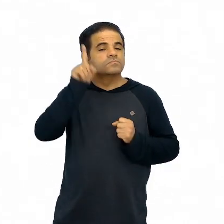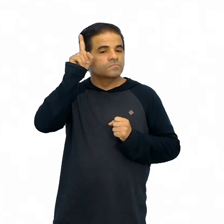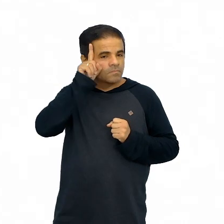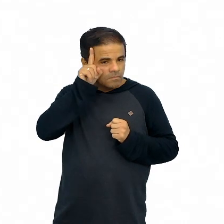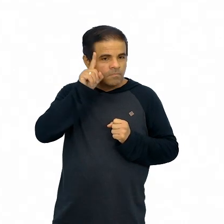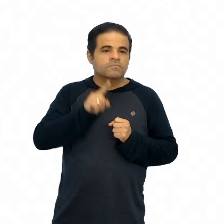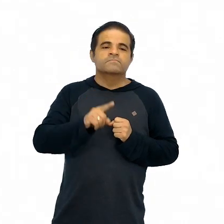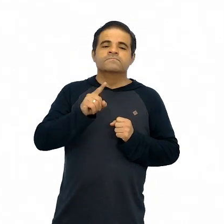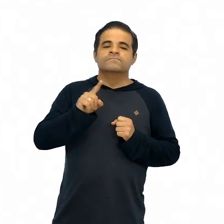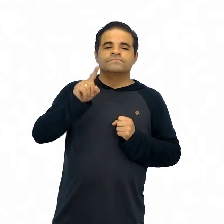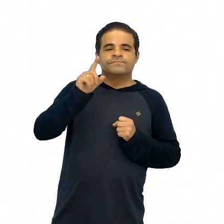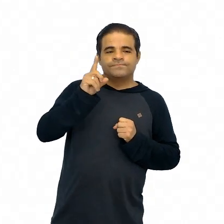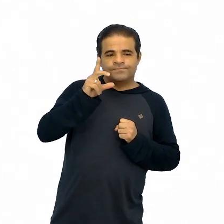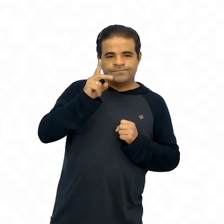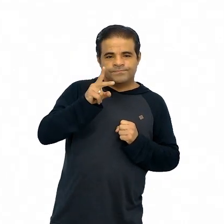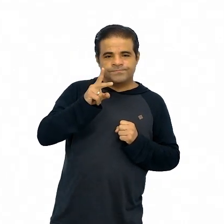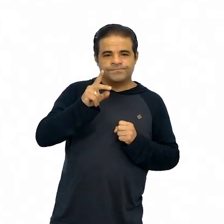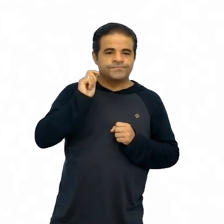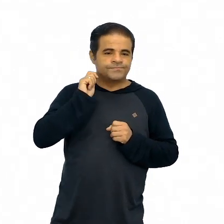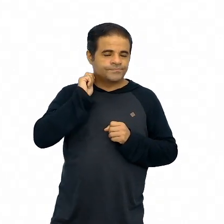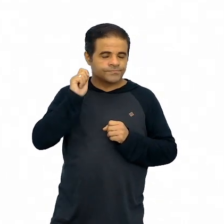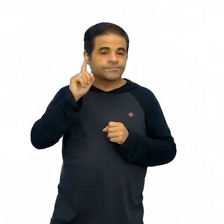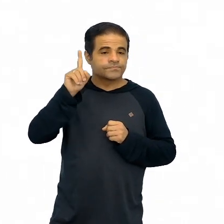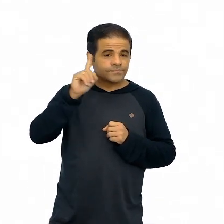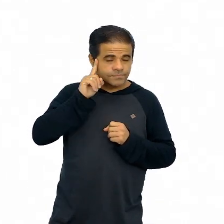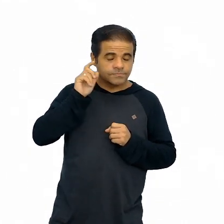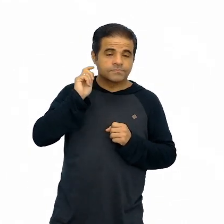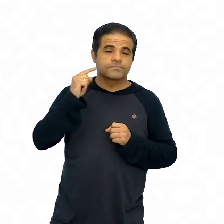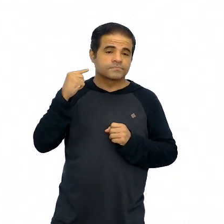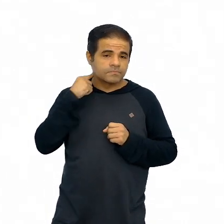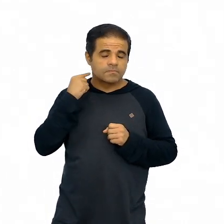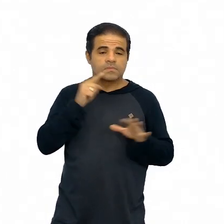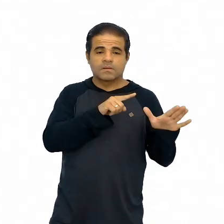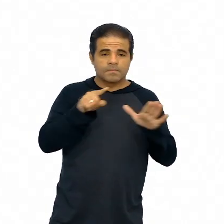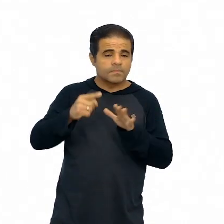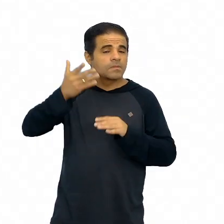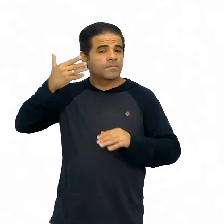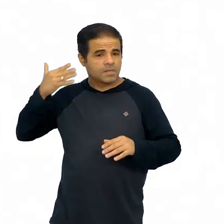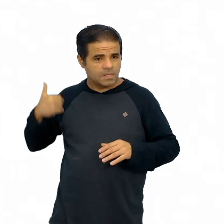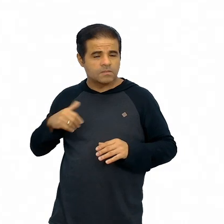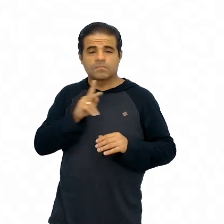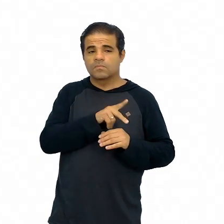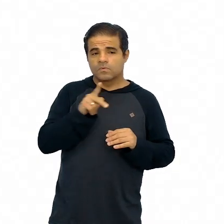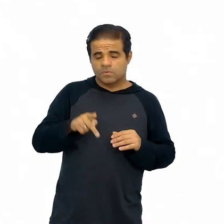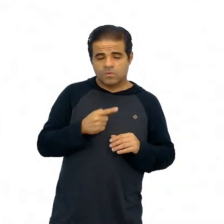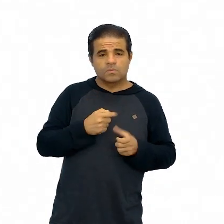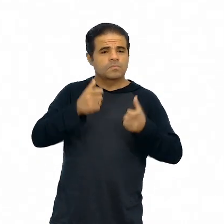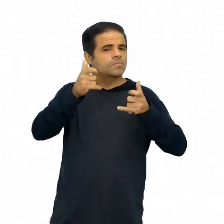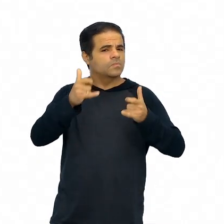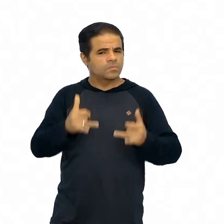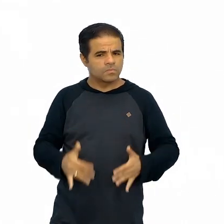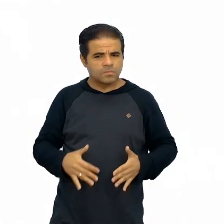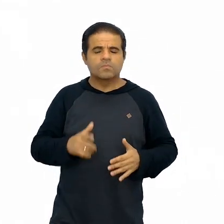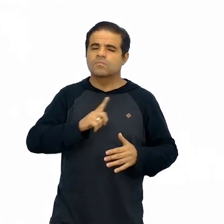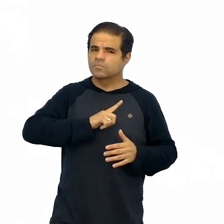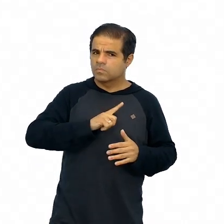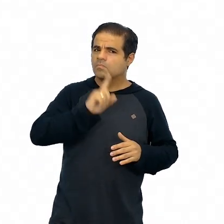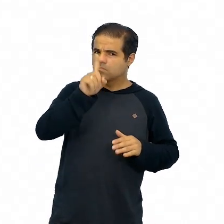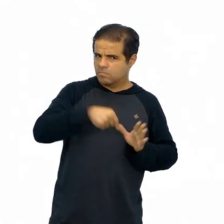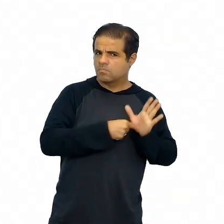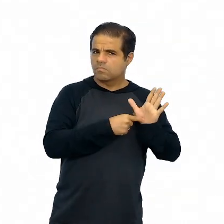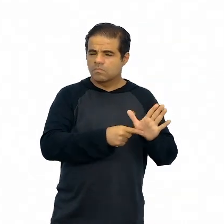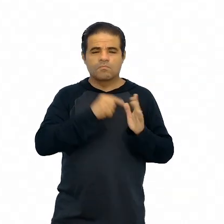dia 12/5, semana passada, o professor Marco Assis, ele mostrou